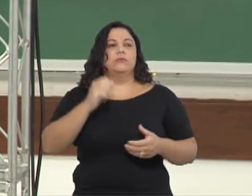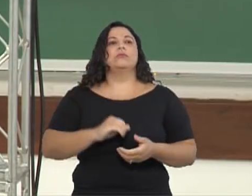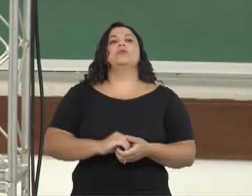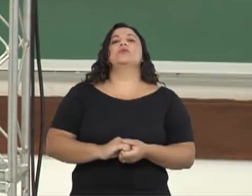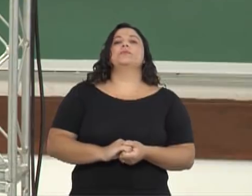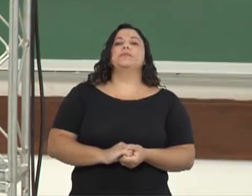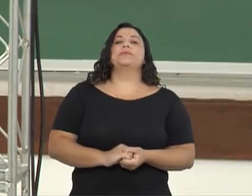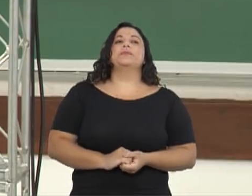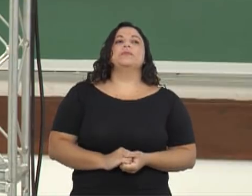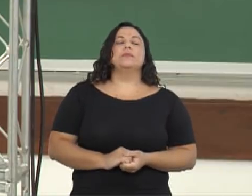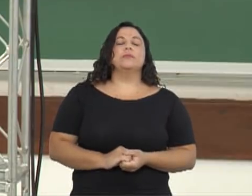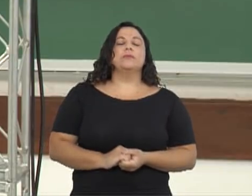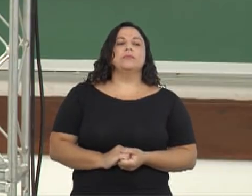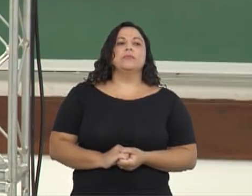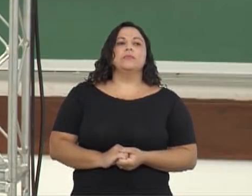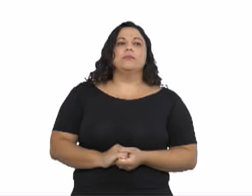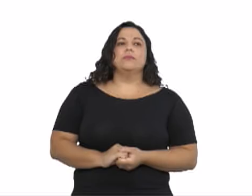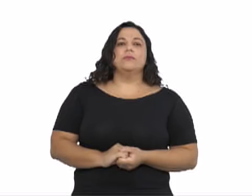página.